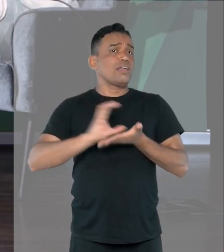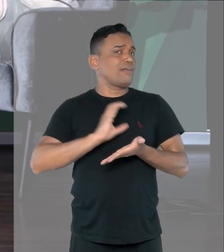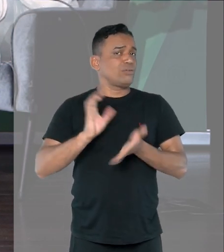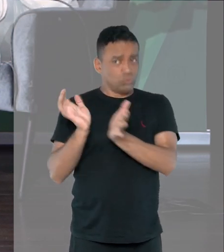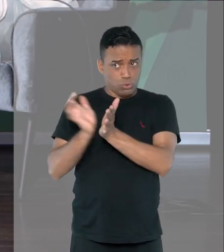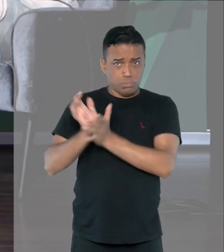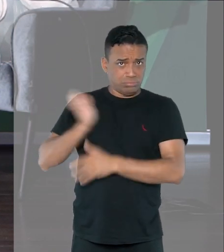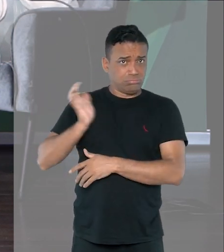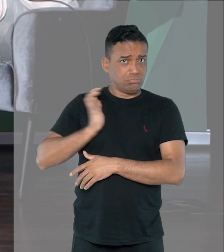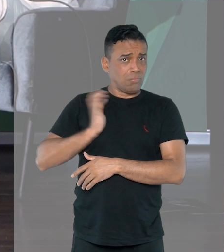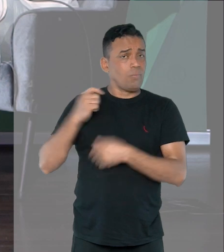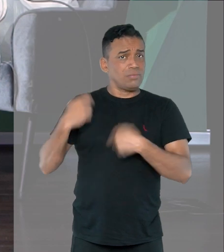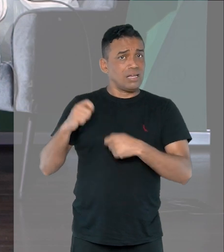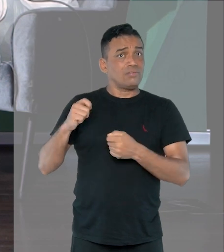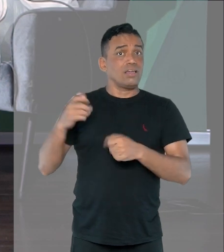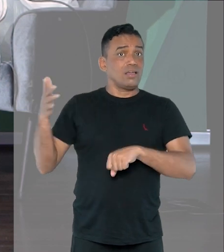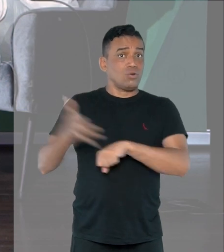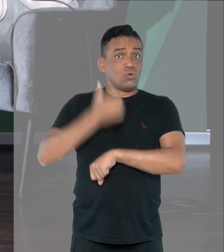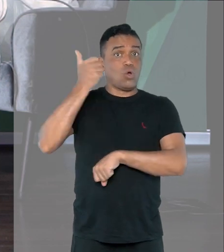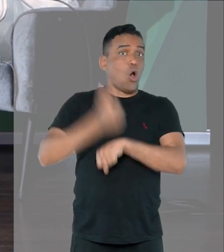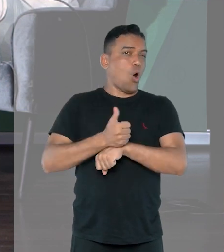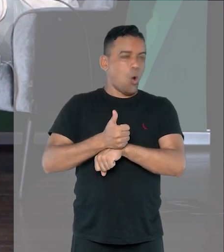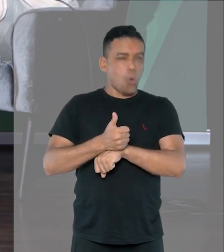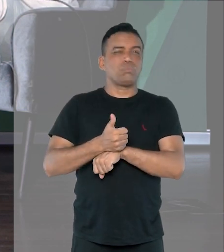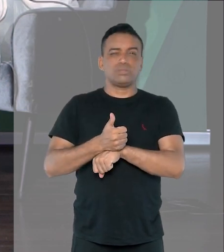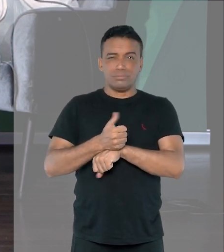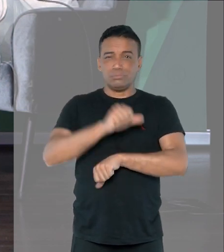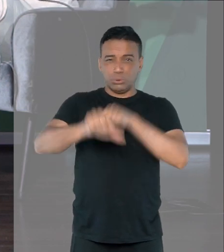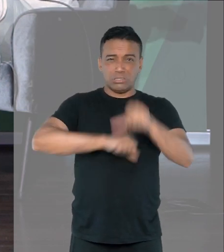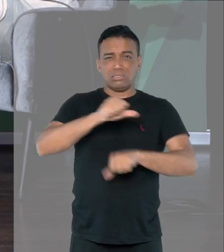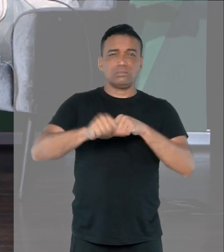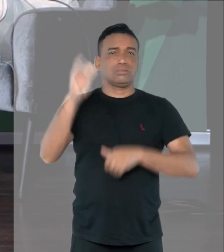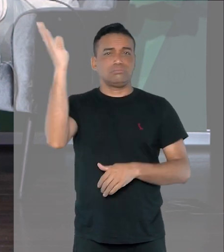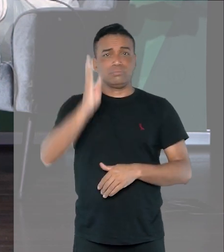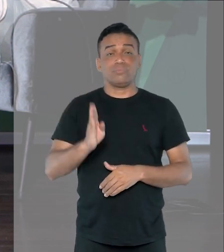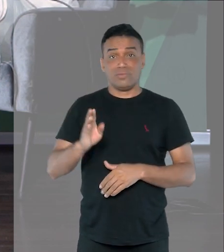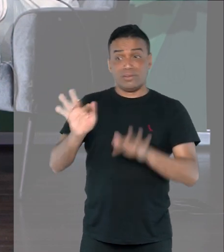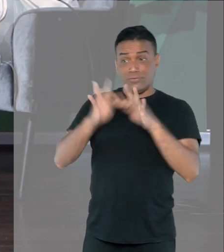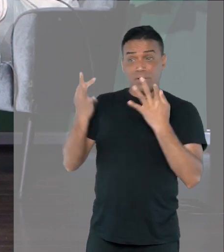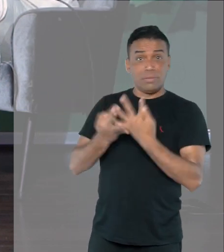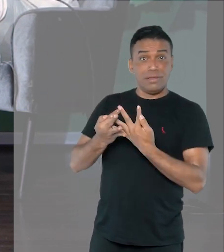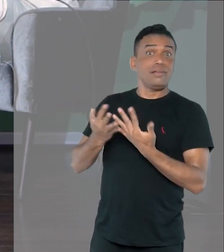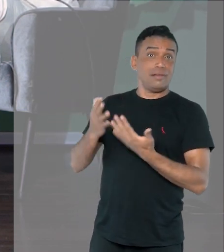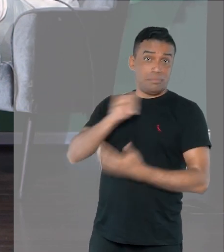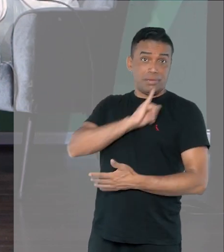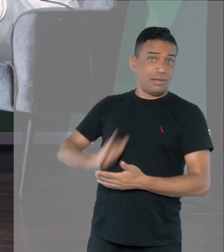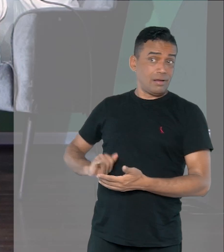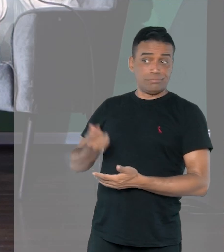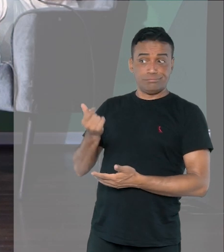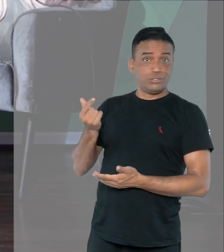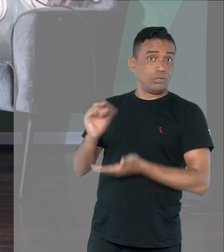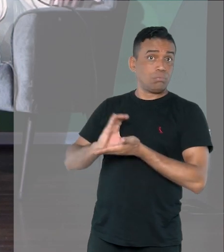de dinheiro para botar um golpe de restauração no ar. E a família imperial não tinha um tostão, eles não tinham como mandar dinheiro, não